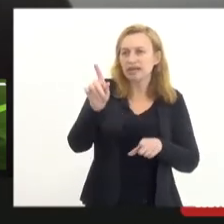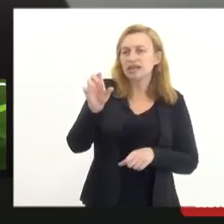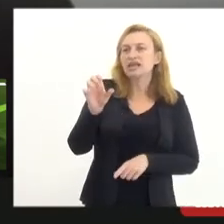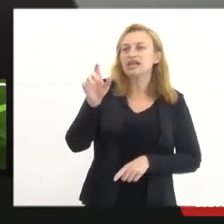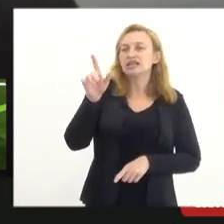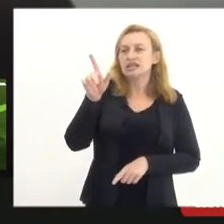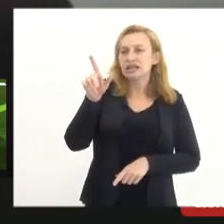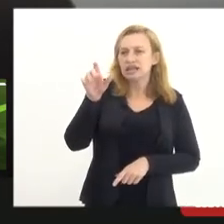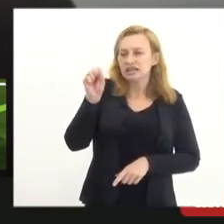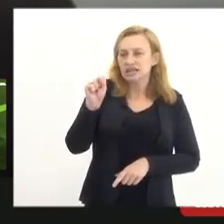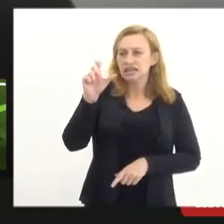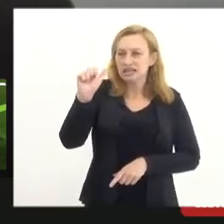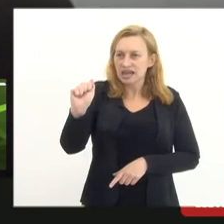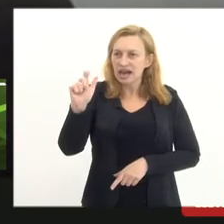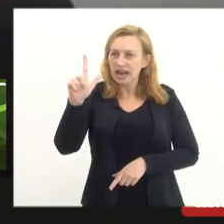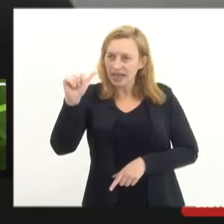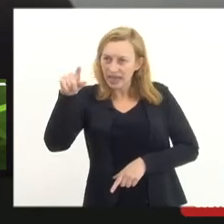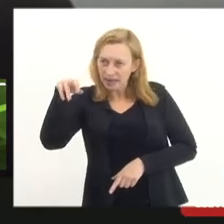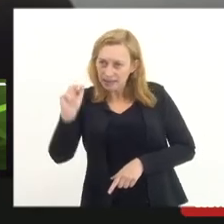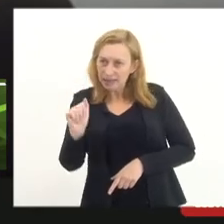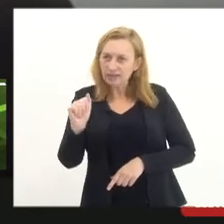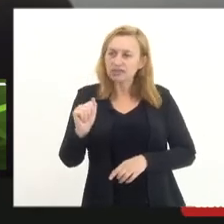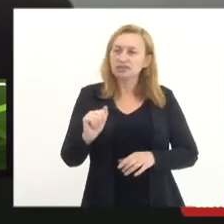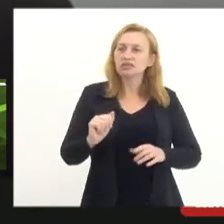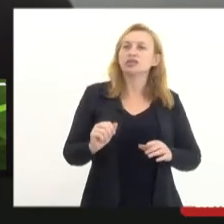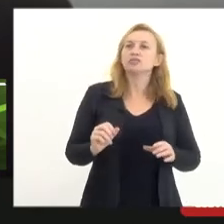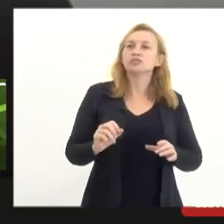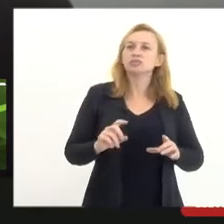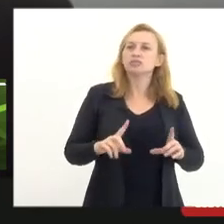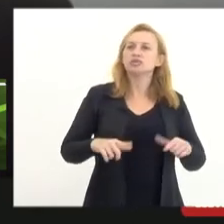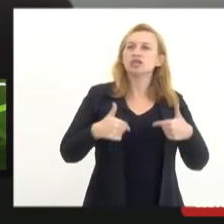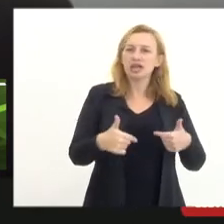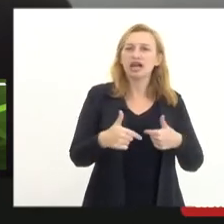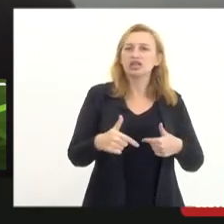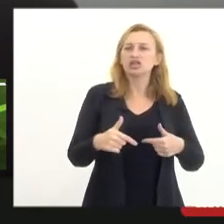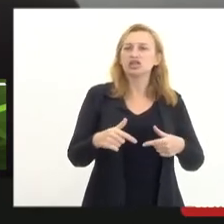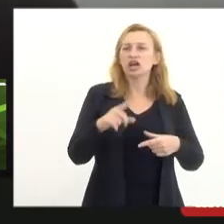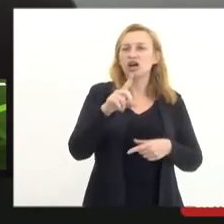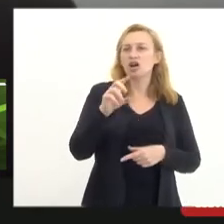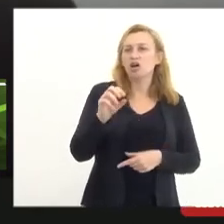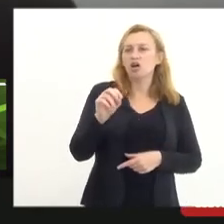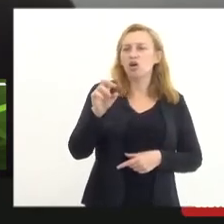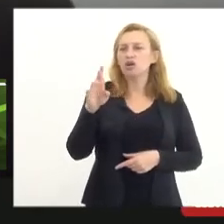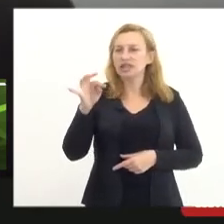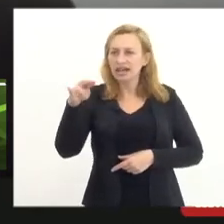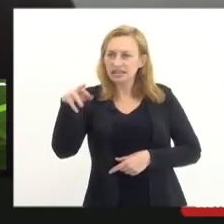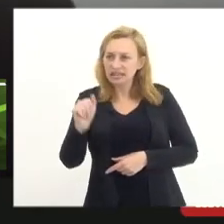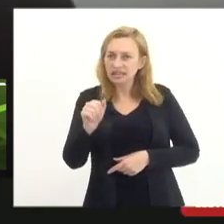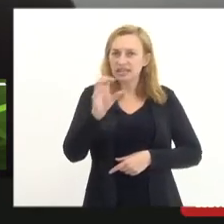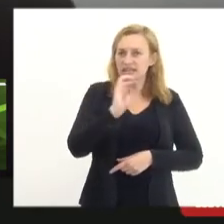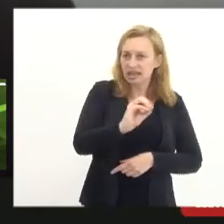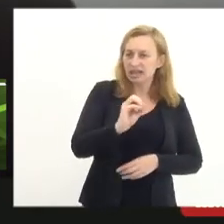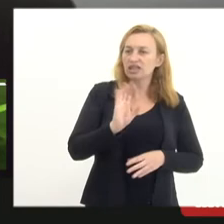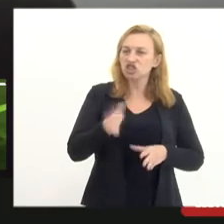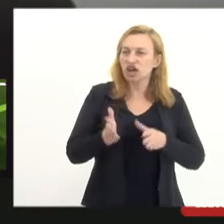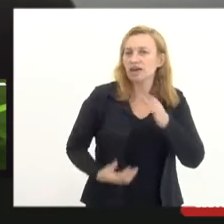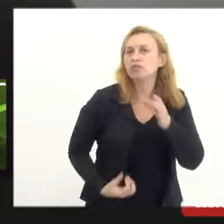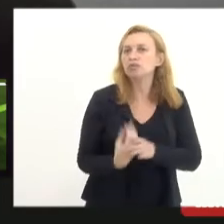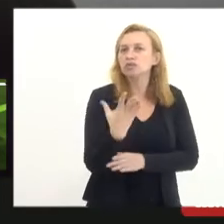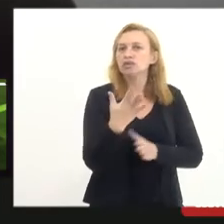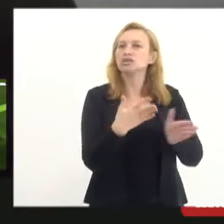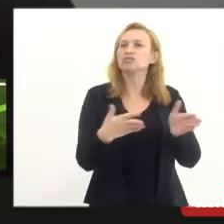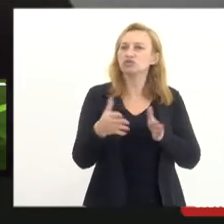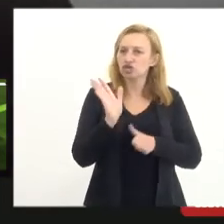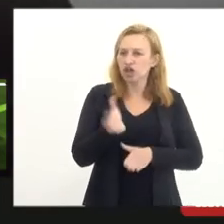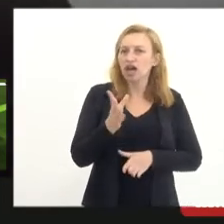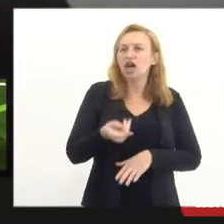Salema e o BC10 são ativos da rodada zero, então são, como eu mencionei, o Bijupirá e Salema está em produção já